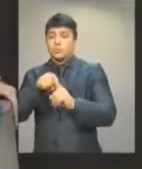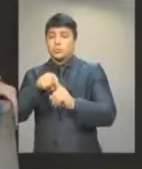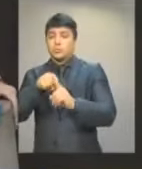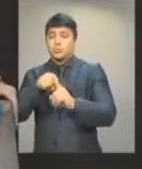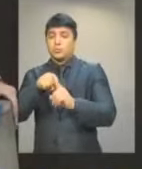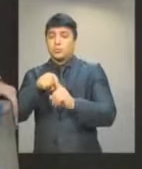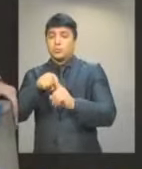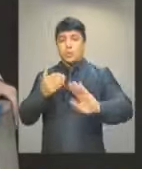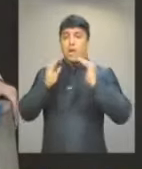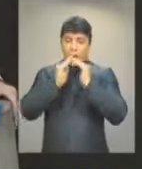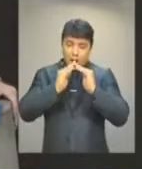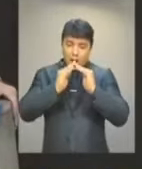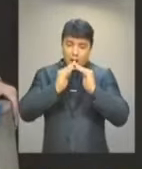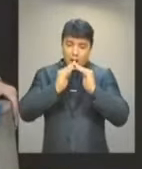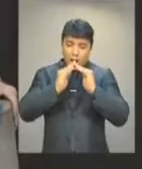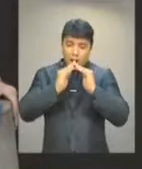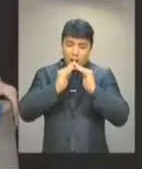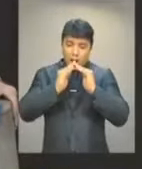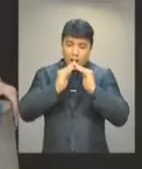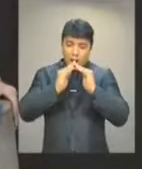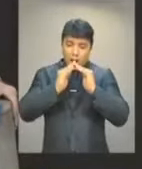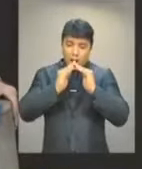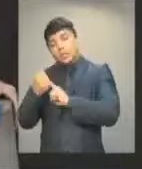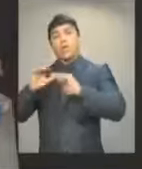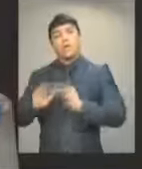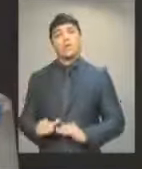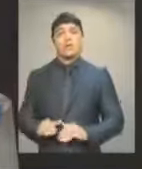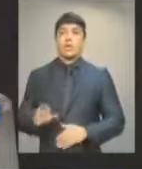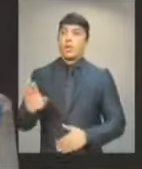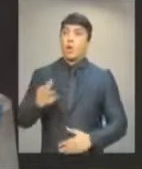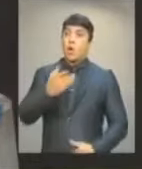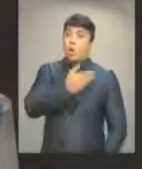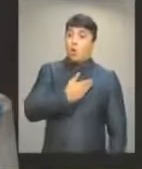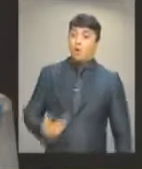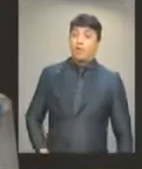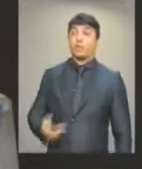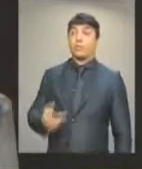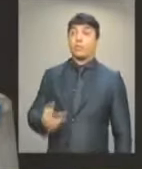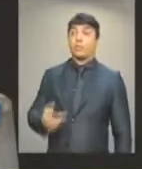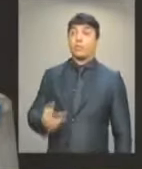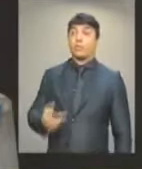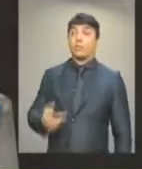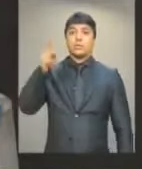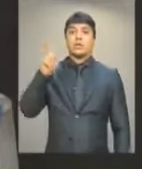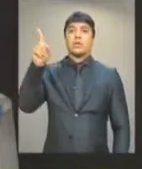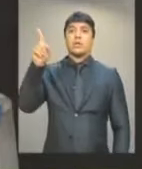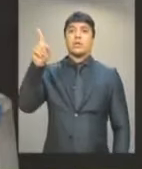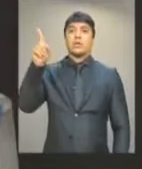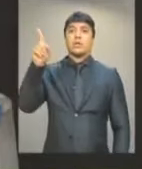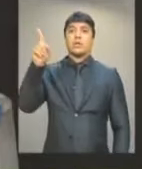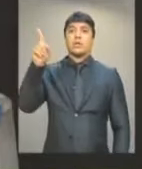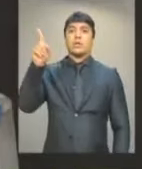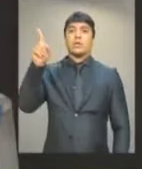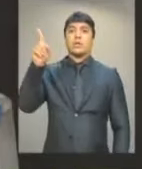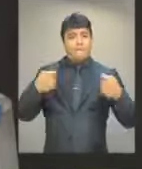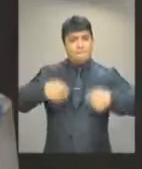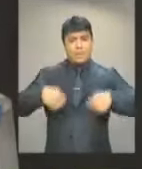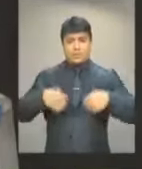sobretudo, opor a sociedade à ciência, um governo medieval que,